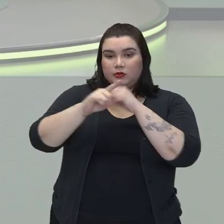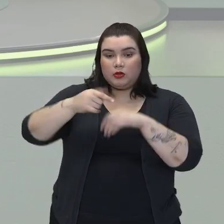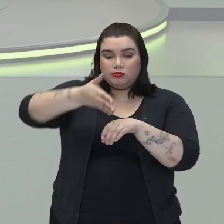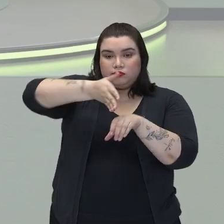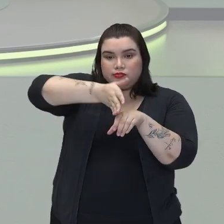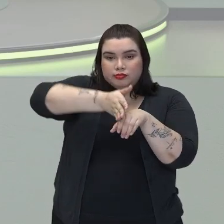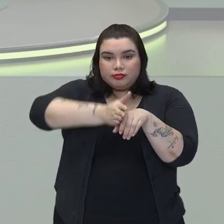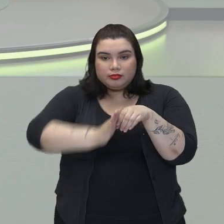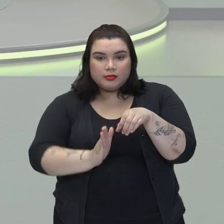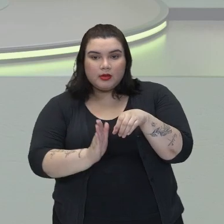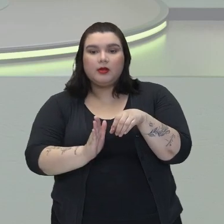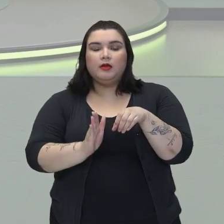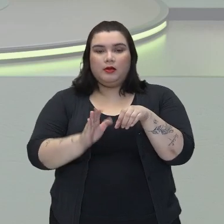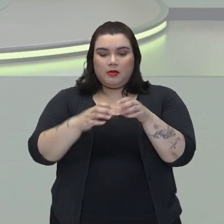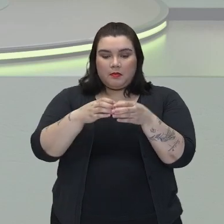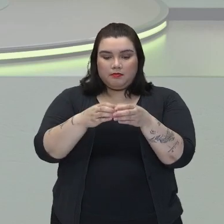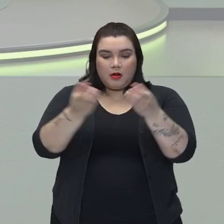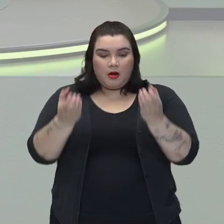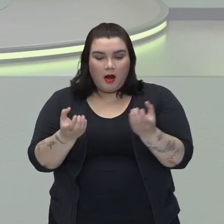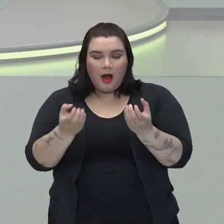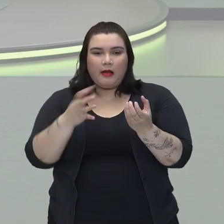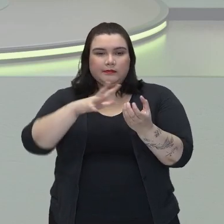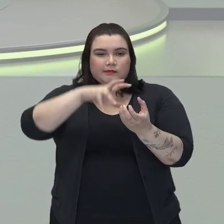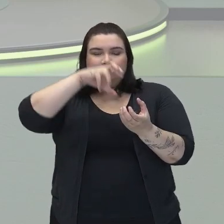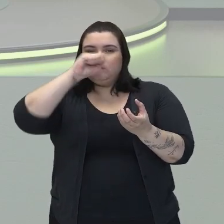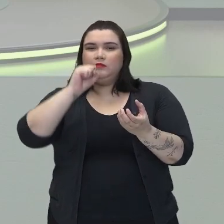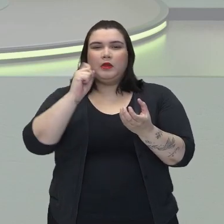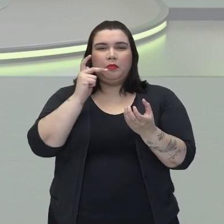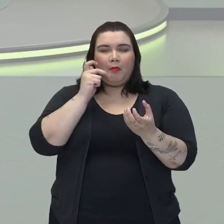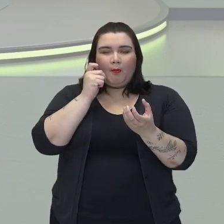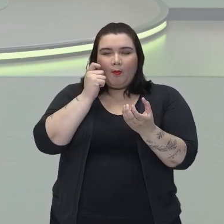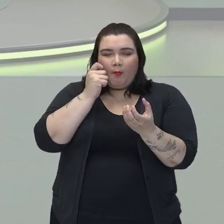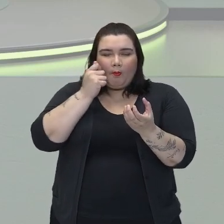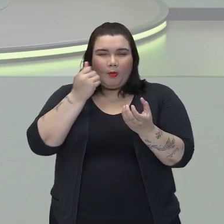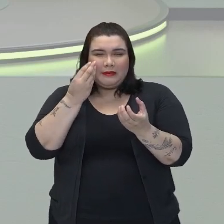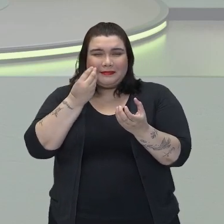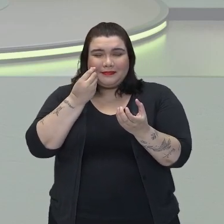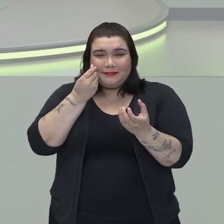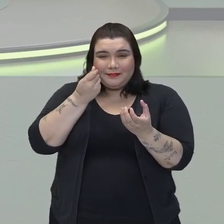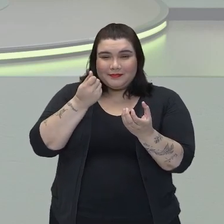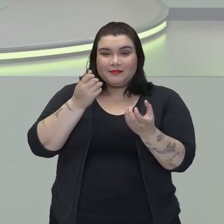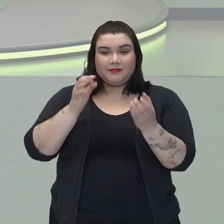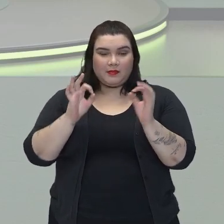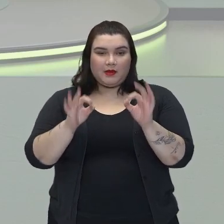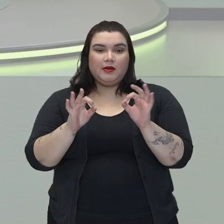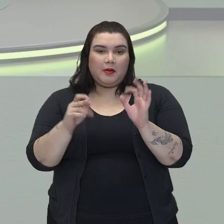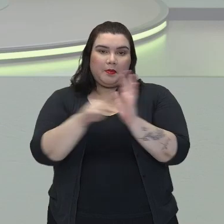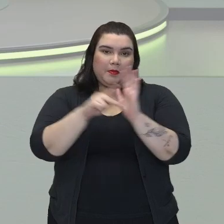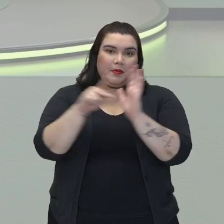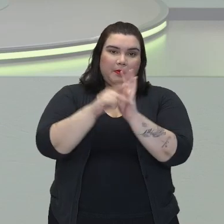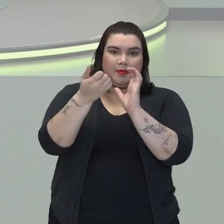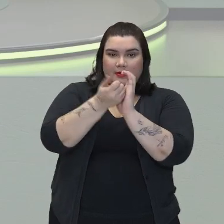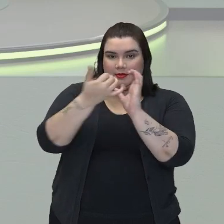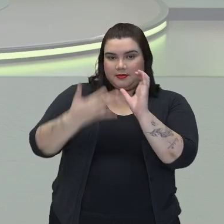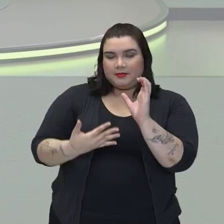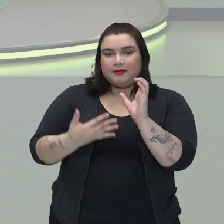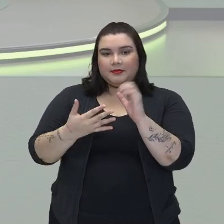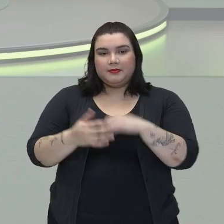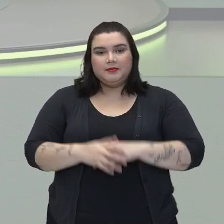o cheiro azedo, né? Aquela característica ácida, aquela característica desses compostos